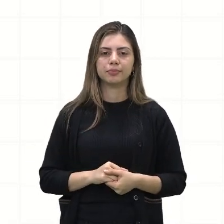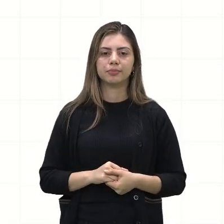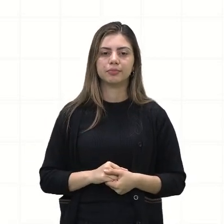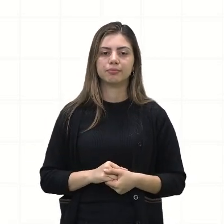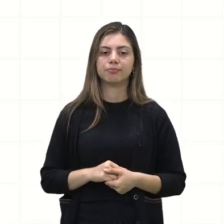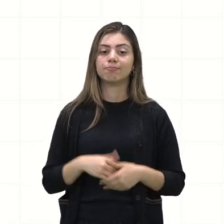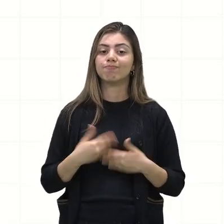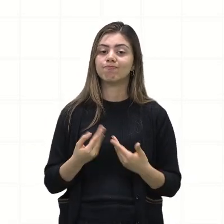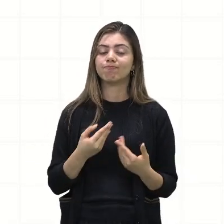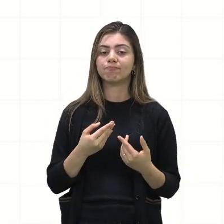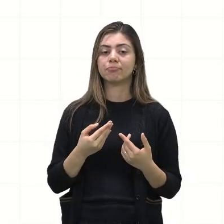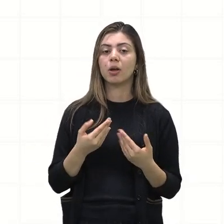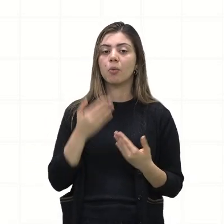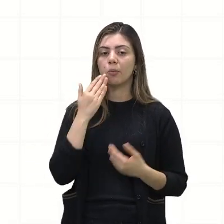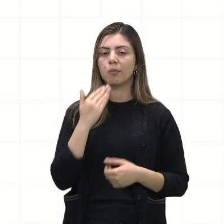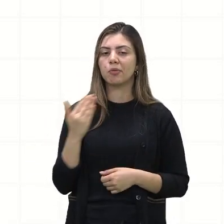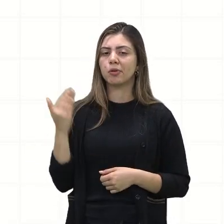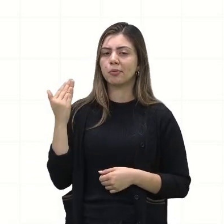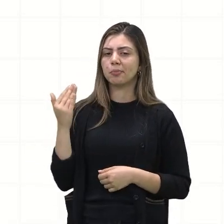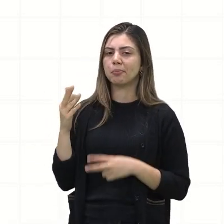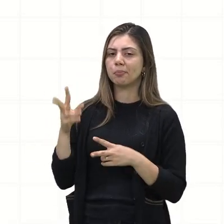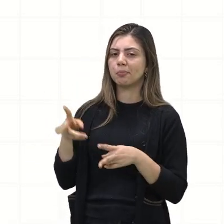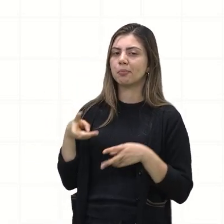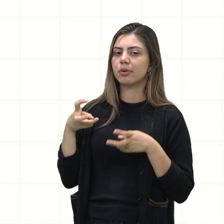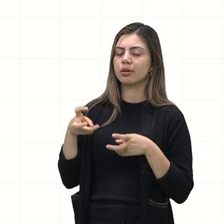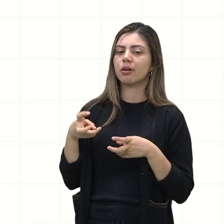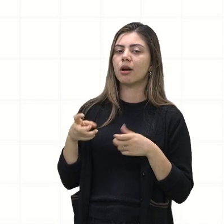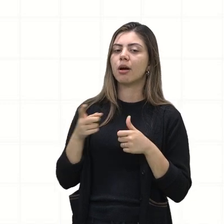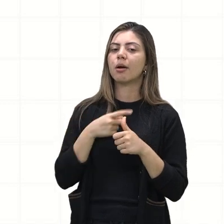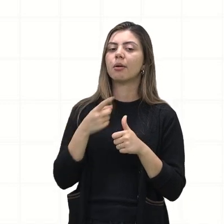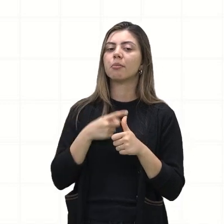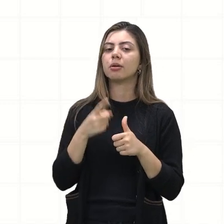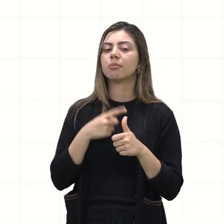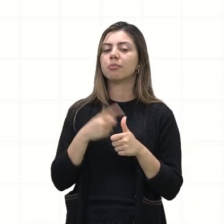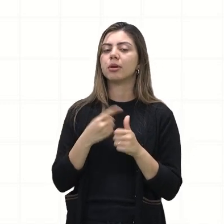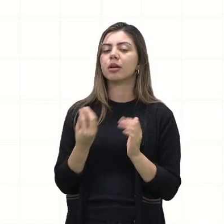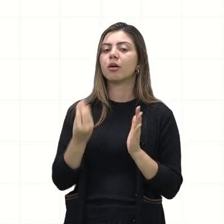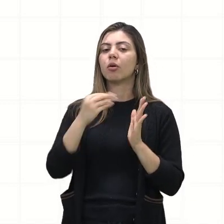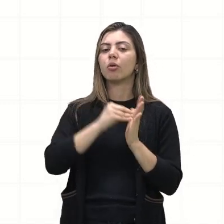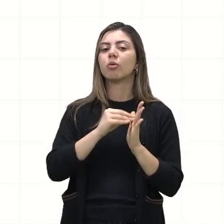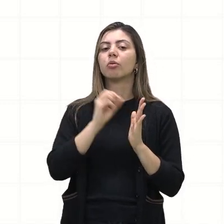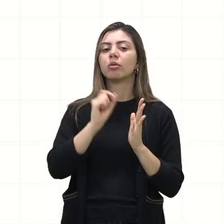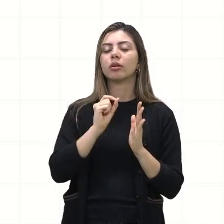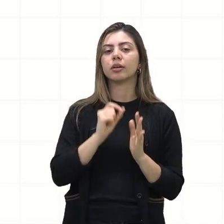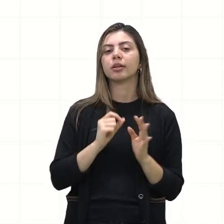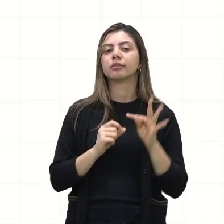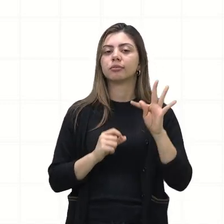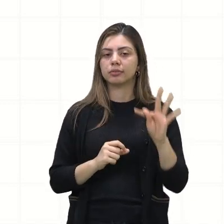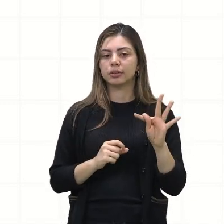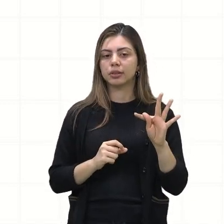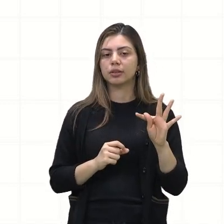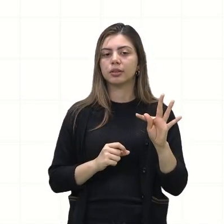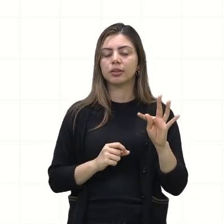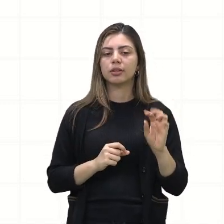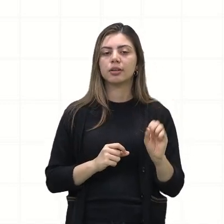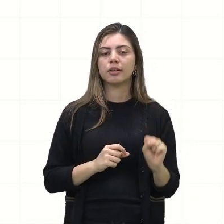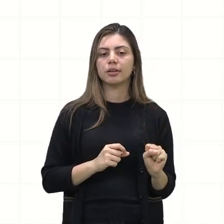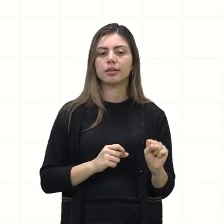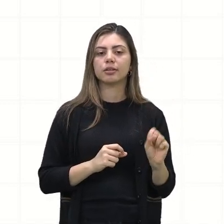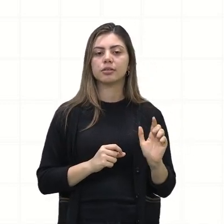Qual foi a primeira aqui, ó, que nós escrevemos? T e SG.